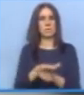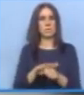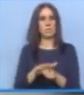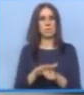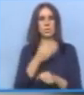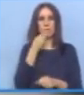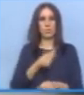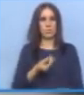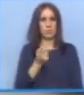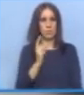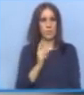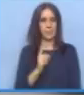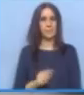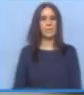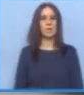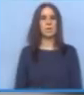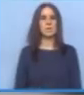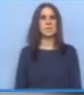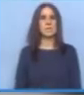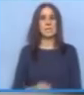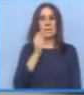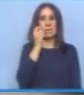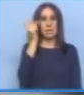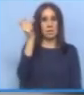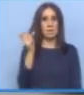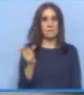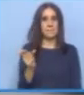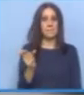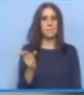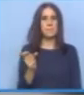de injustiça. E ele